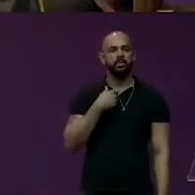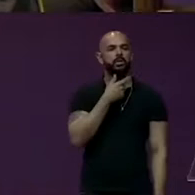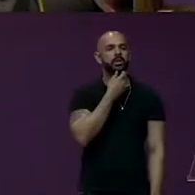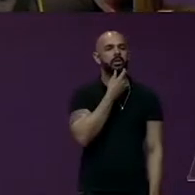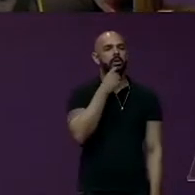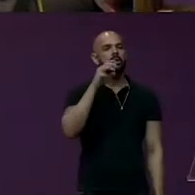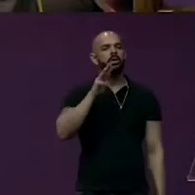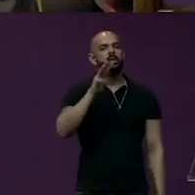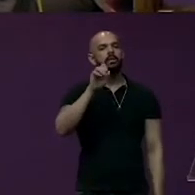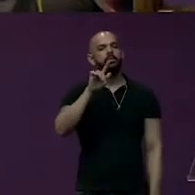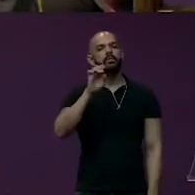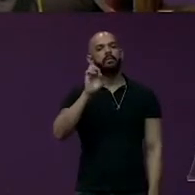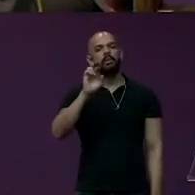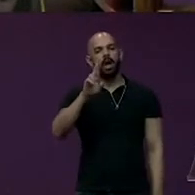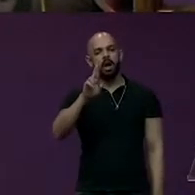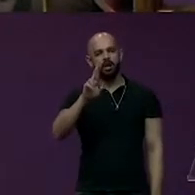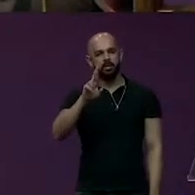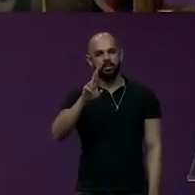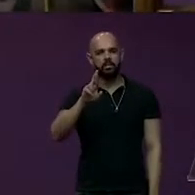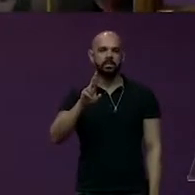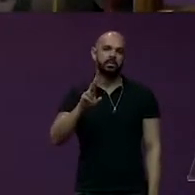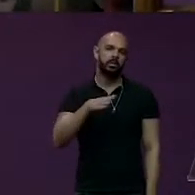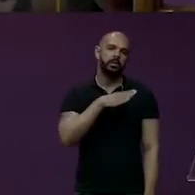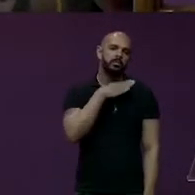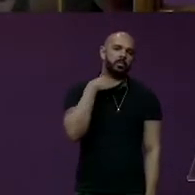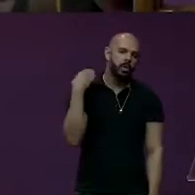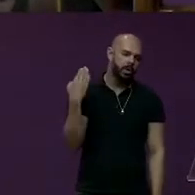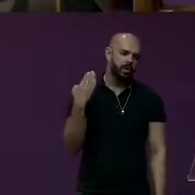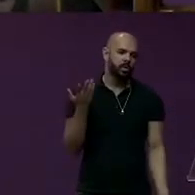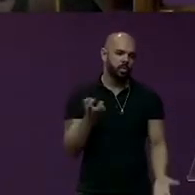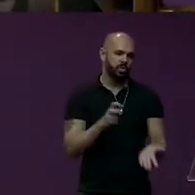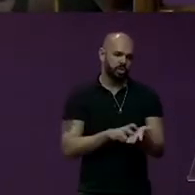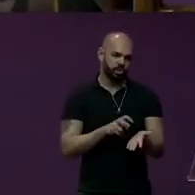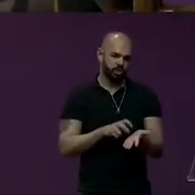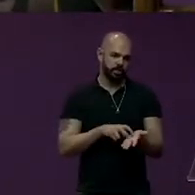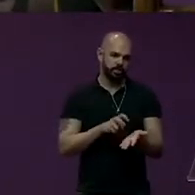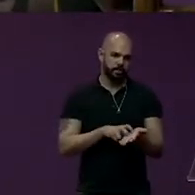Walter, né, de Multimeios, que nos deixou essa manhã.